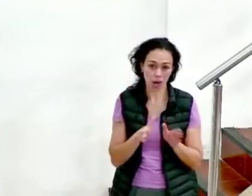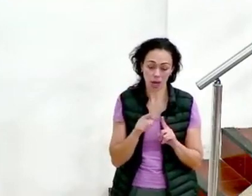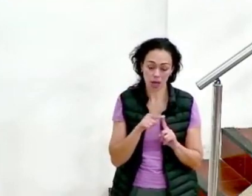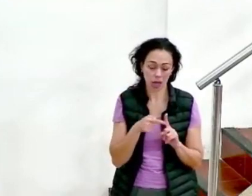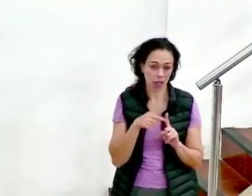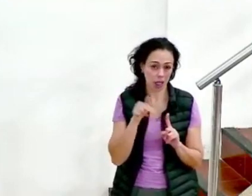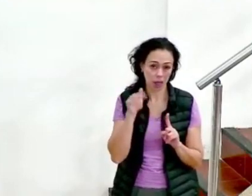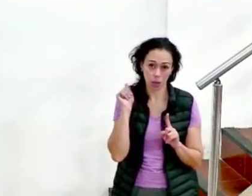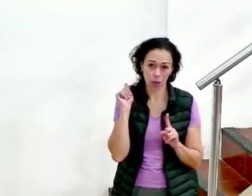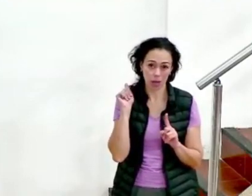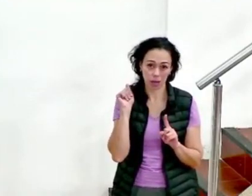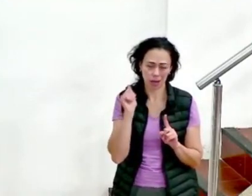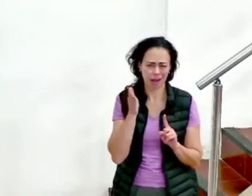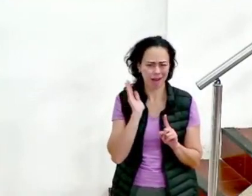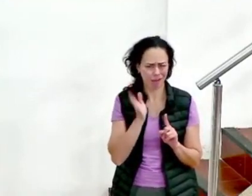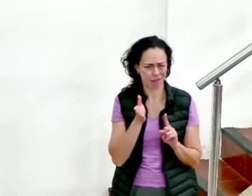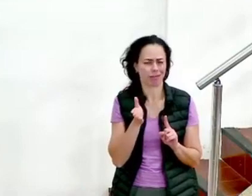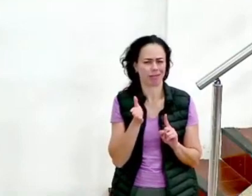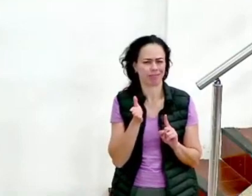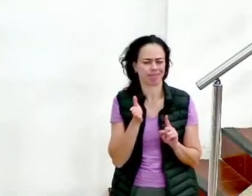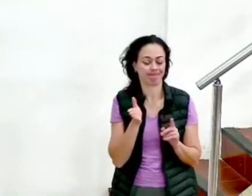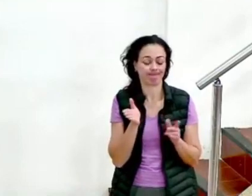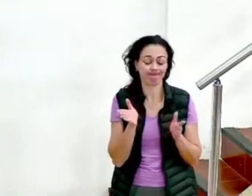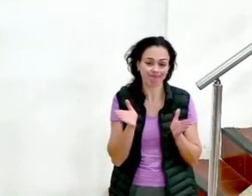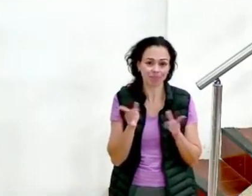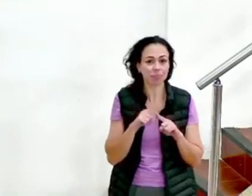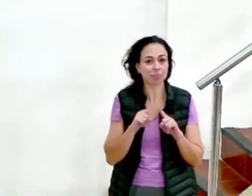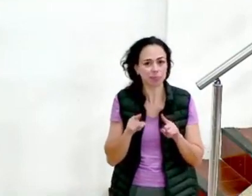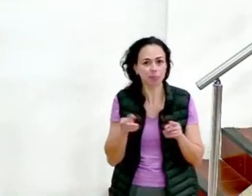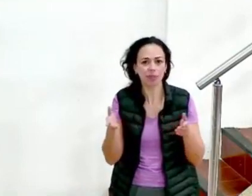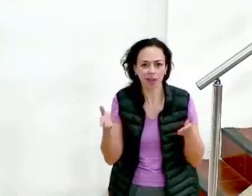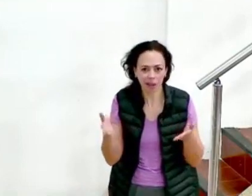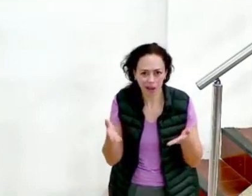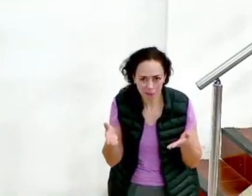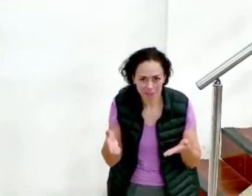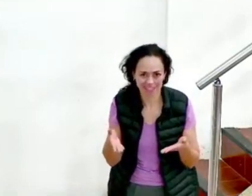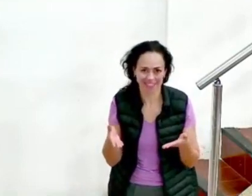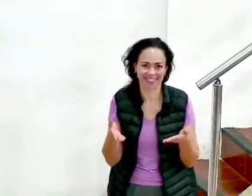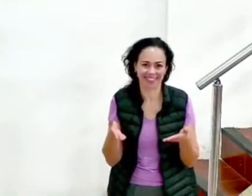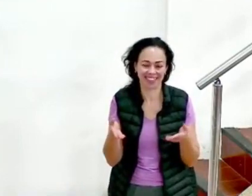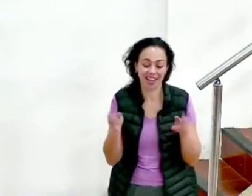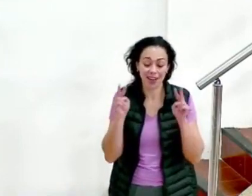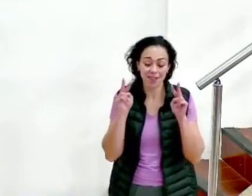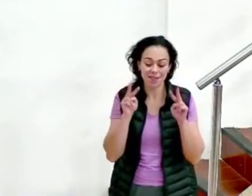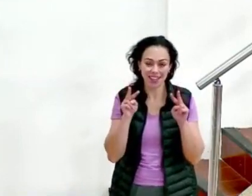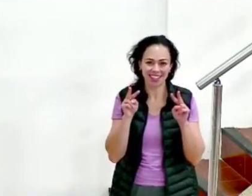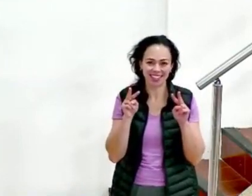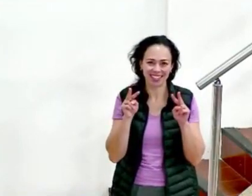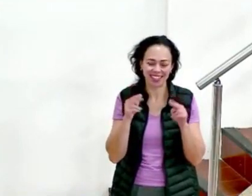Mas agora que ela viu a promessa se cumprir, ela diz que